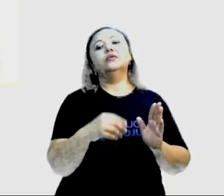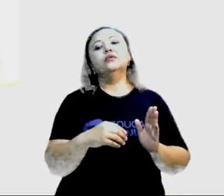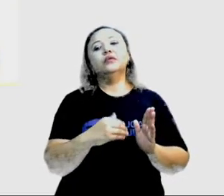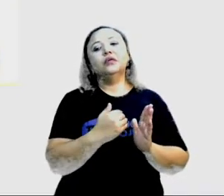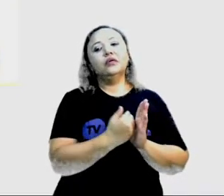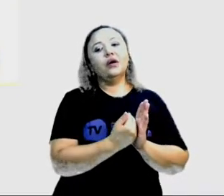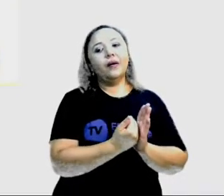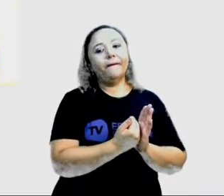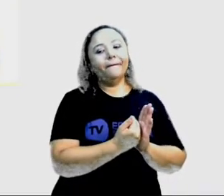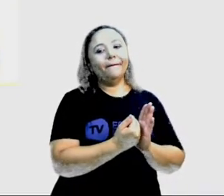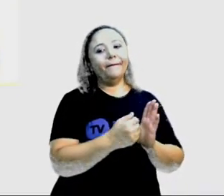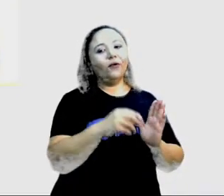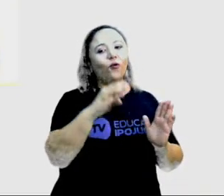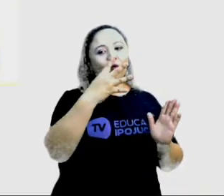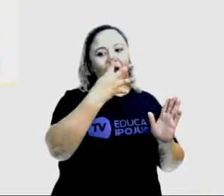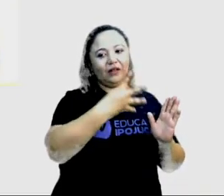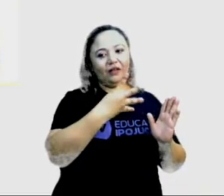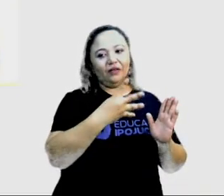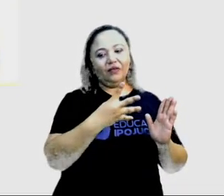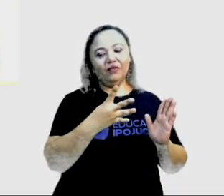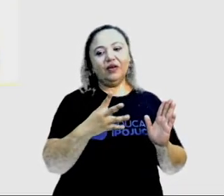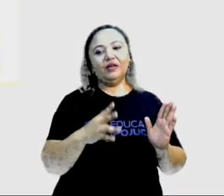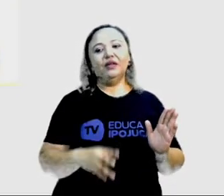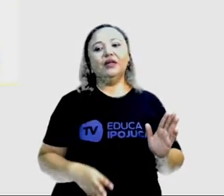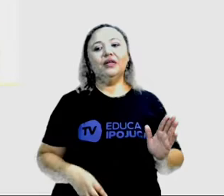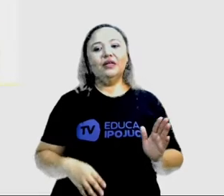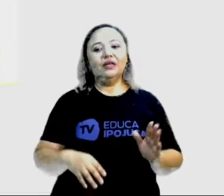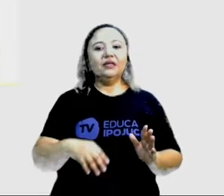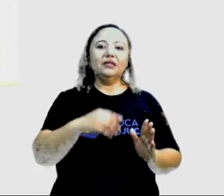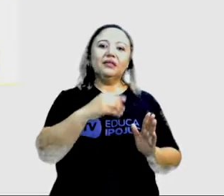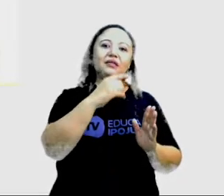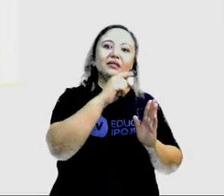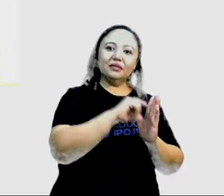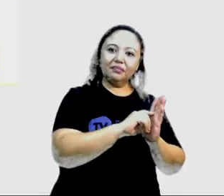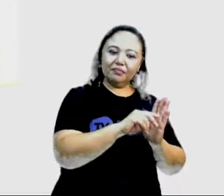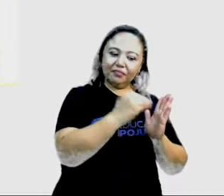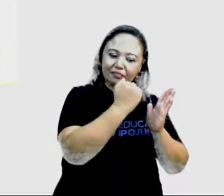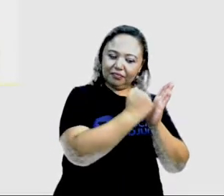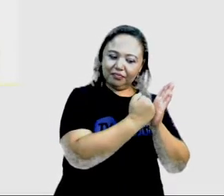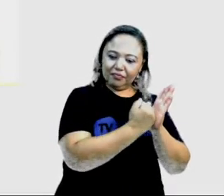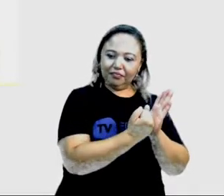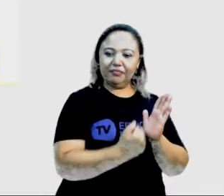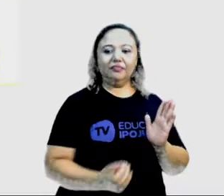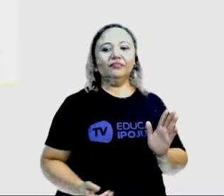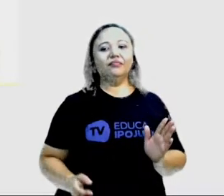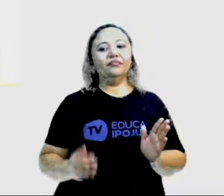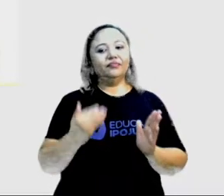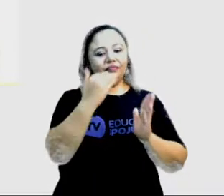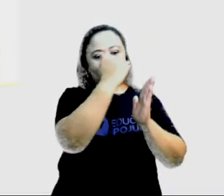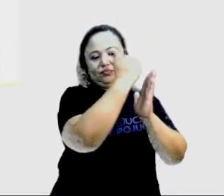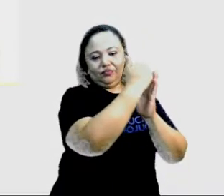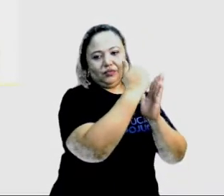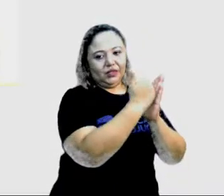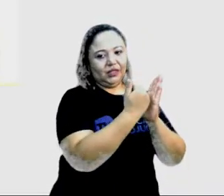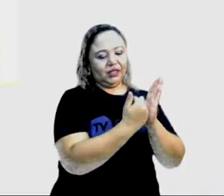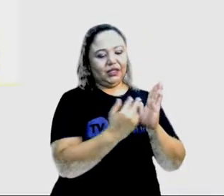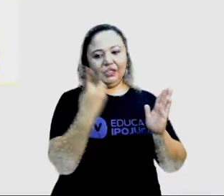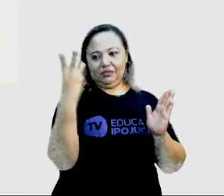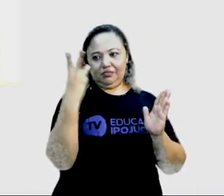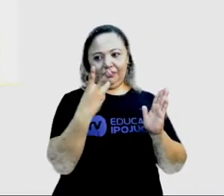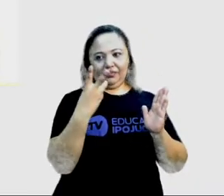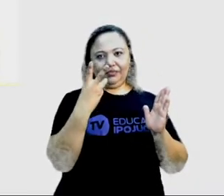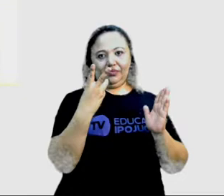da subtração, o 4 é uma parte da subtração. Então, temos aí três